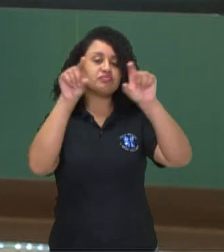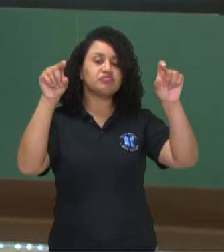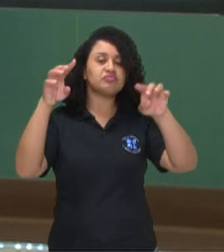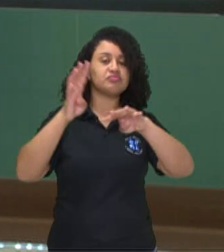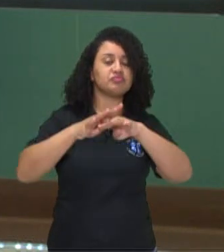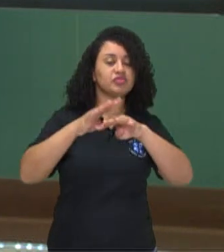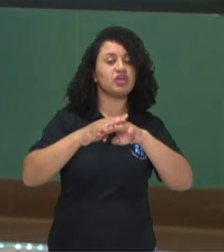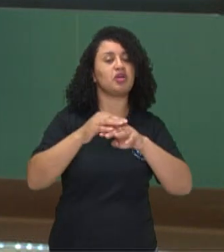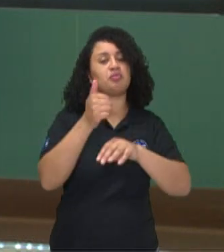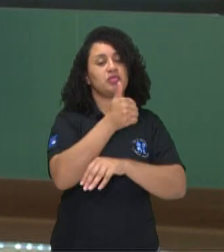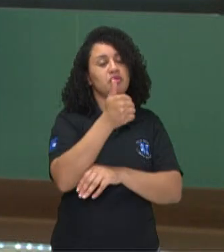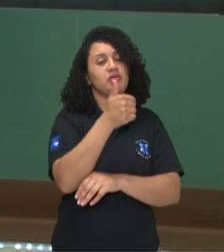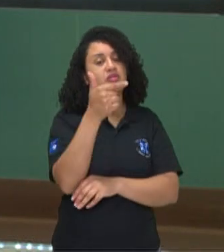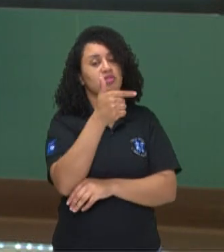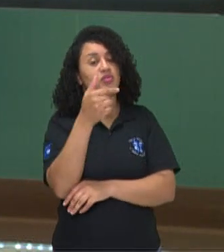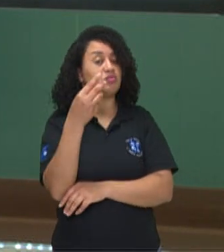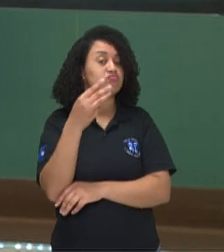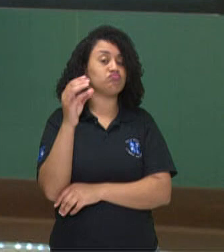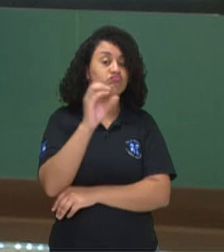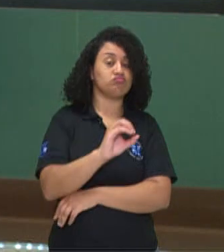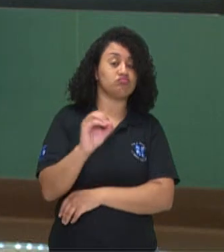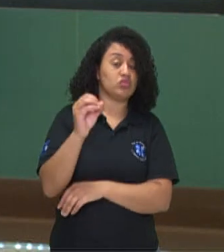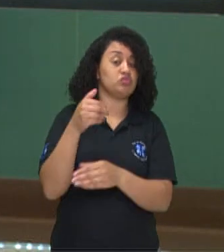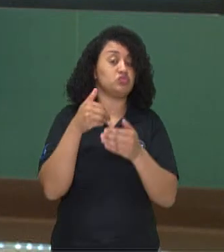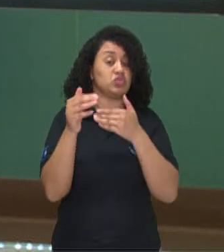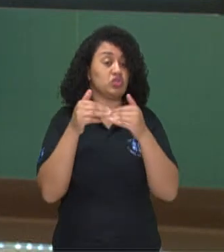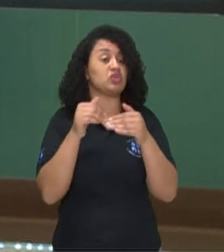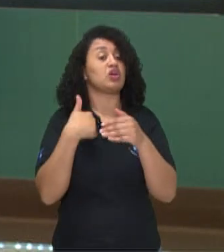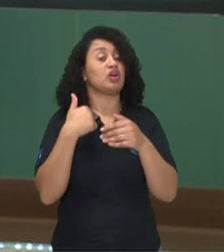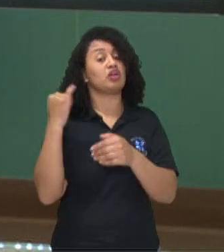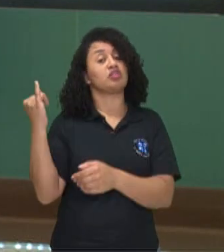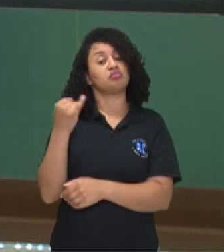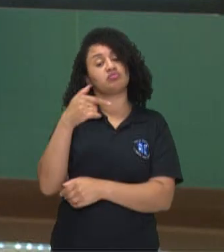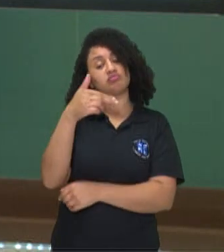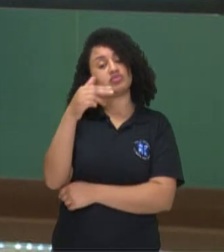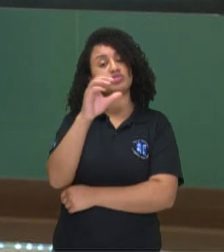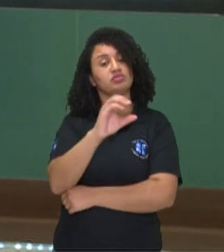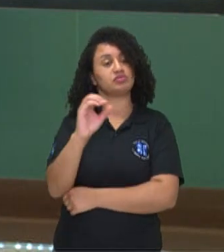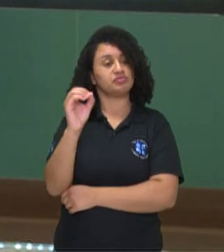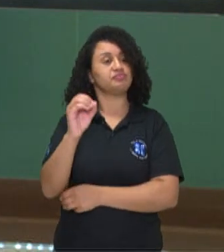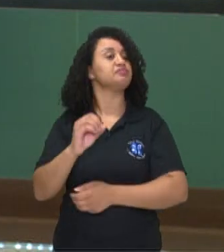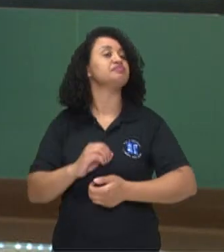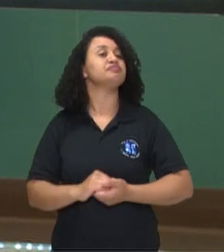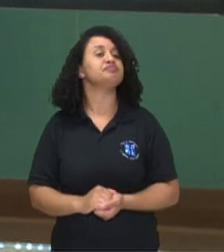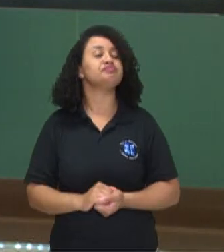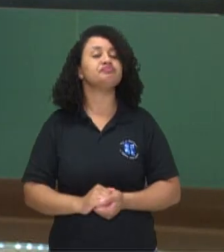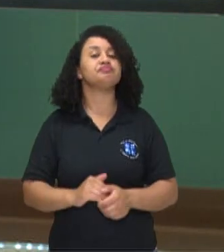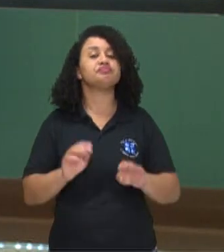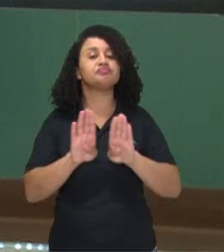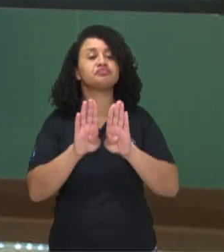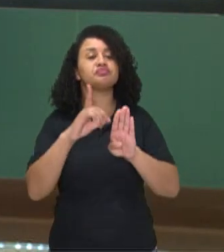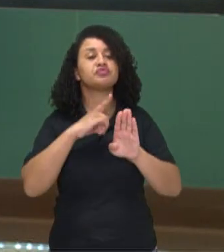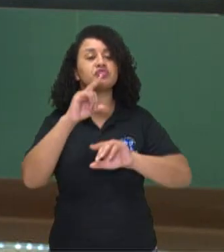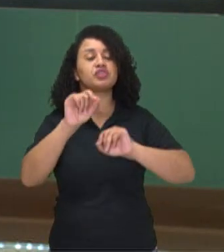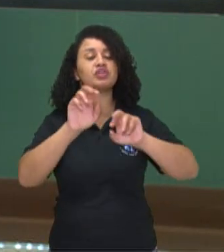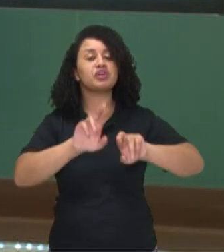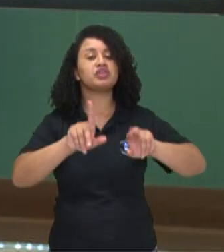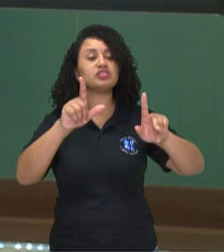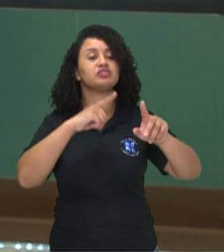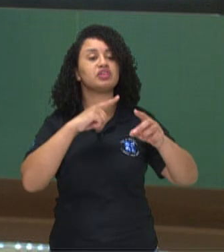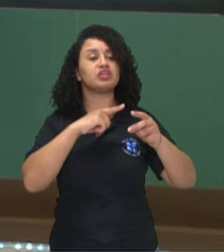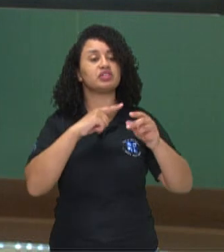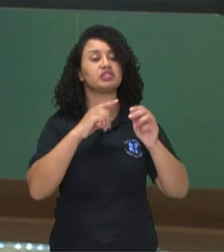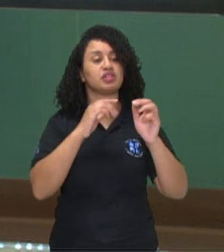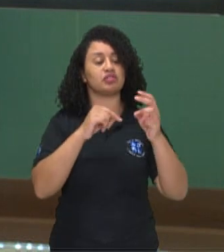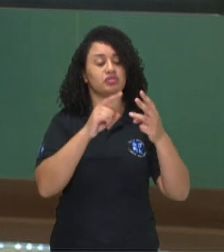terceiro, seja de qual for, é bem importante essa igualdade aqui, ó, ser nulo. Aí a gente tem também a diferença de dois quadrados.